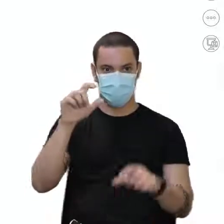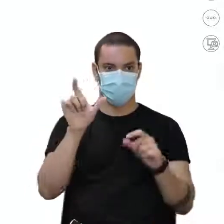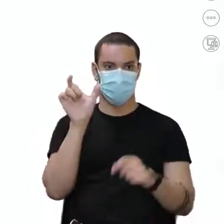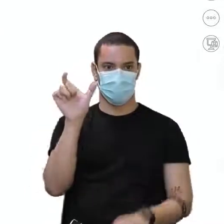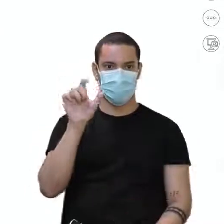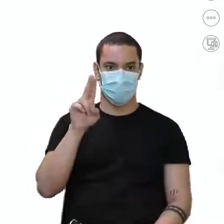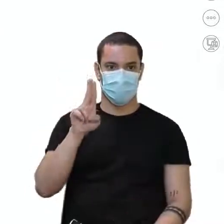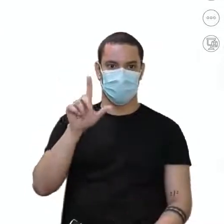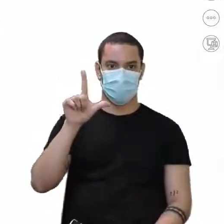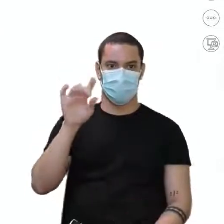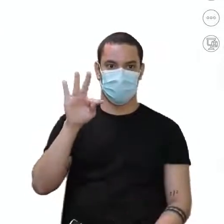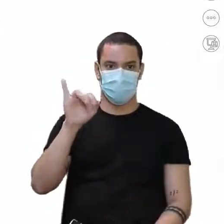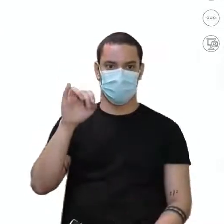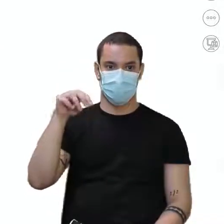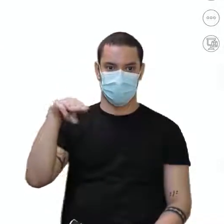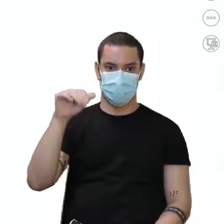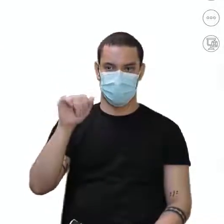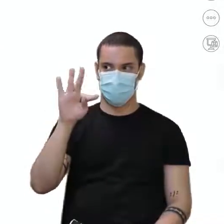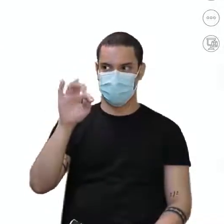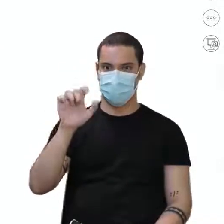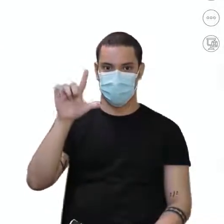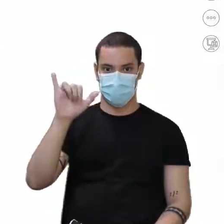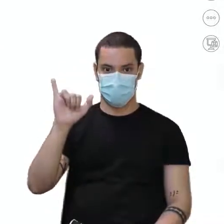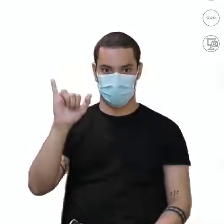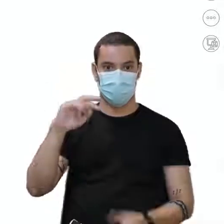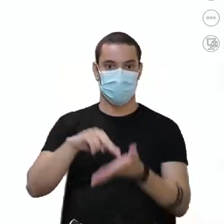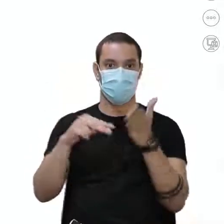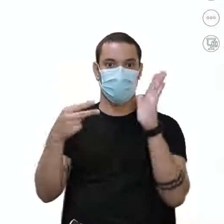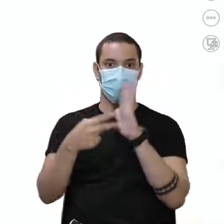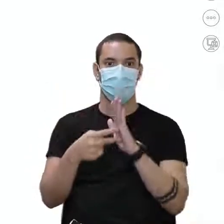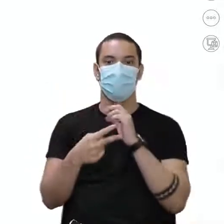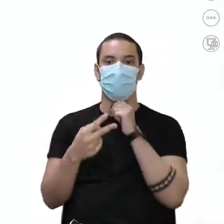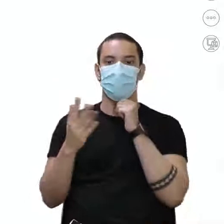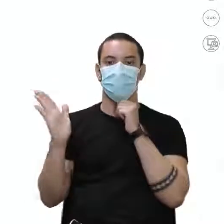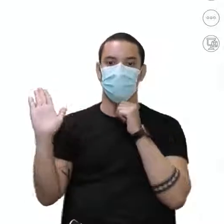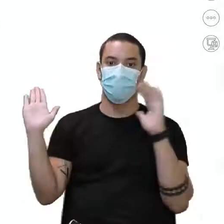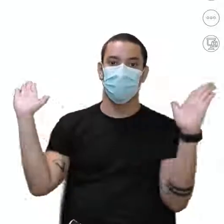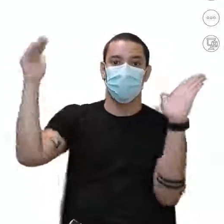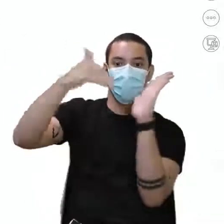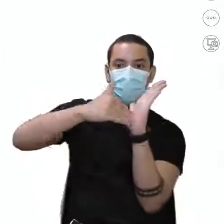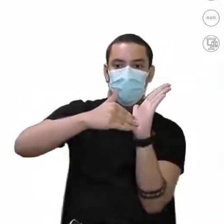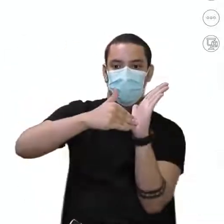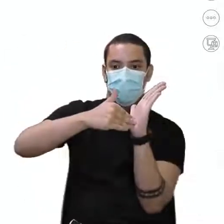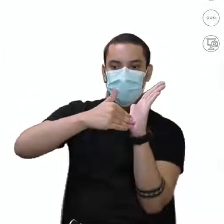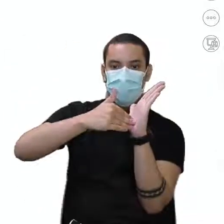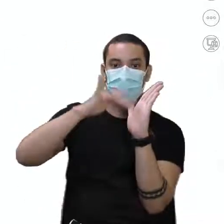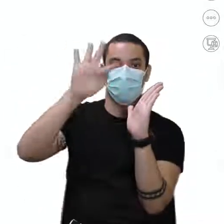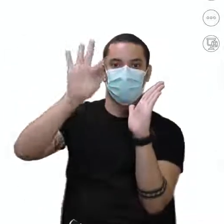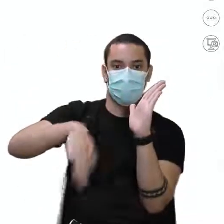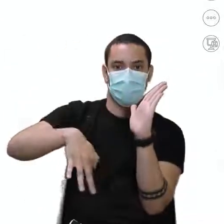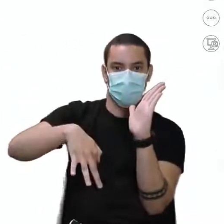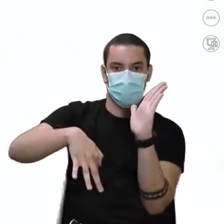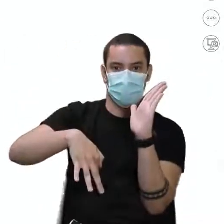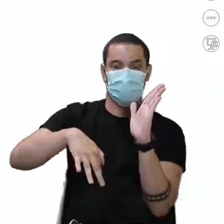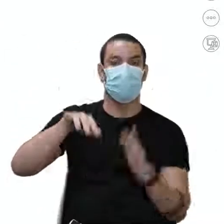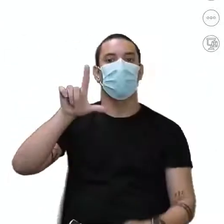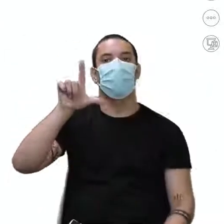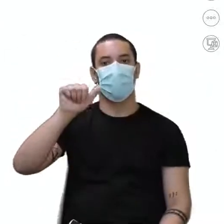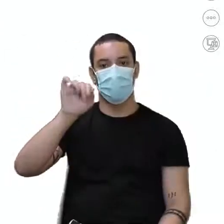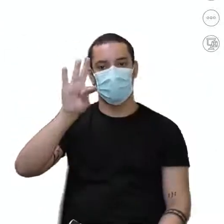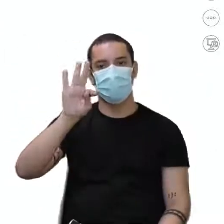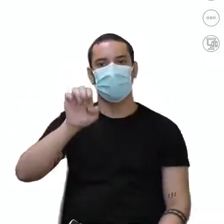Ultimately significa no final, por último. Já lately, aí sim